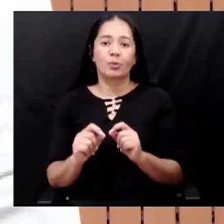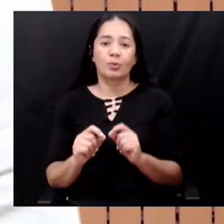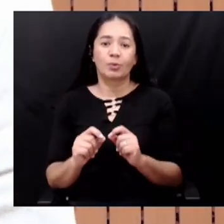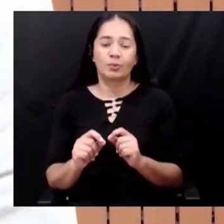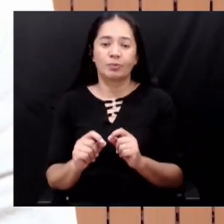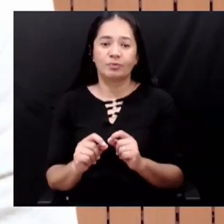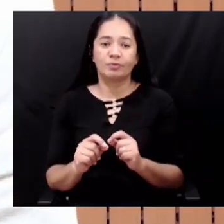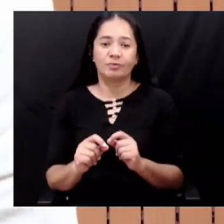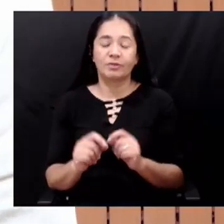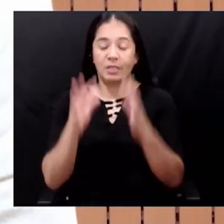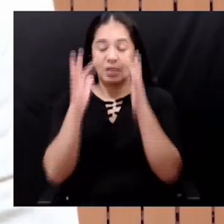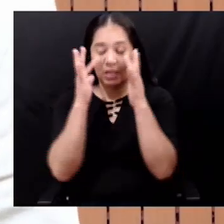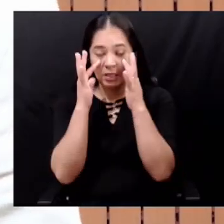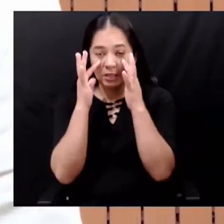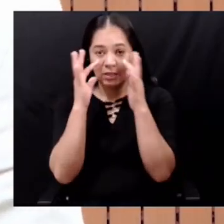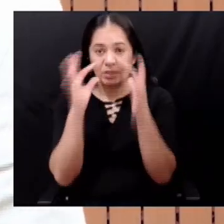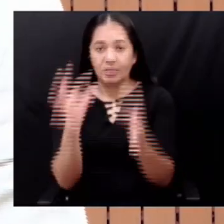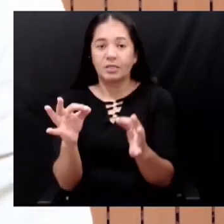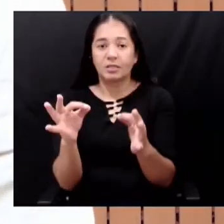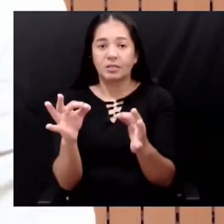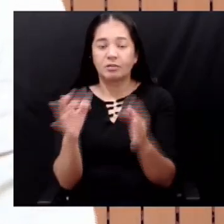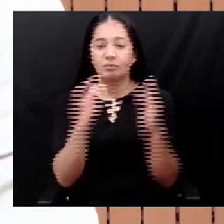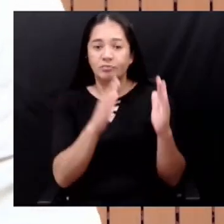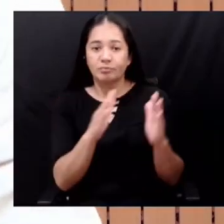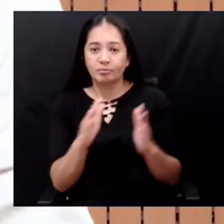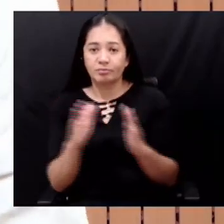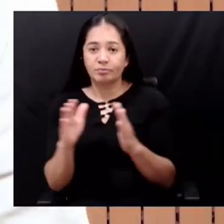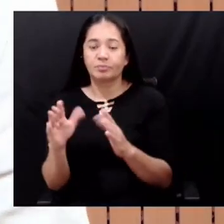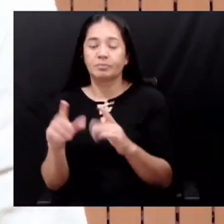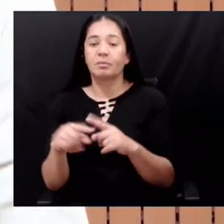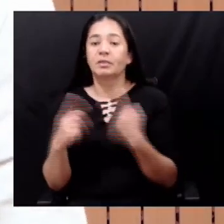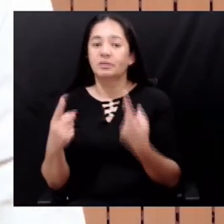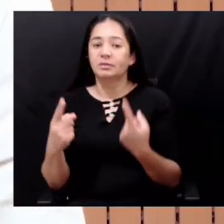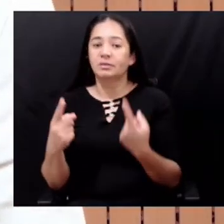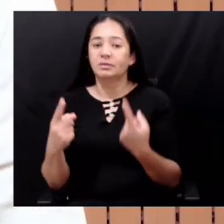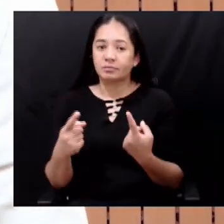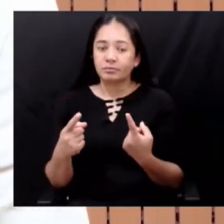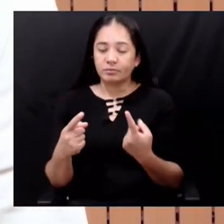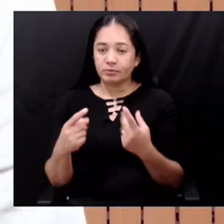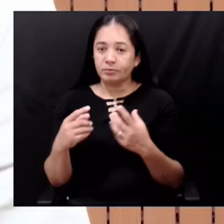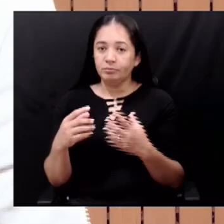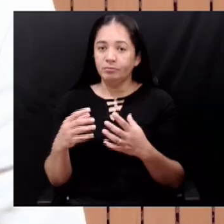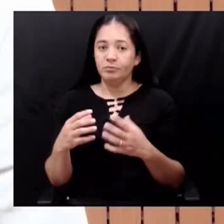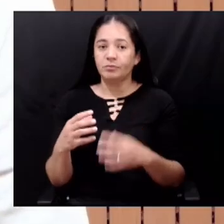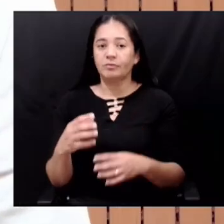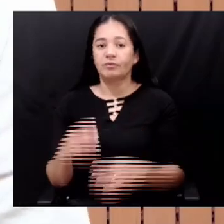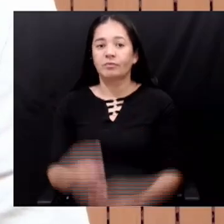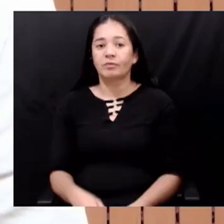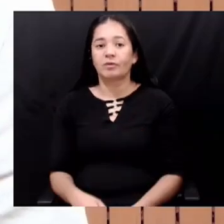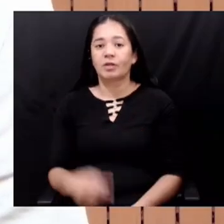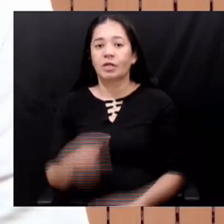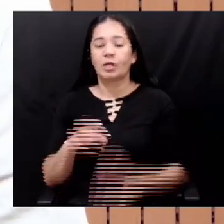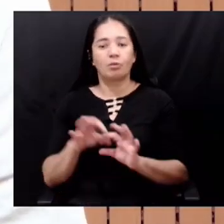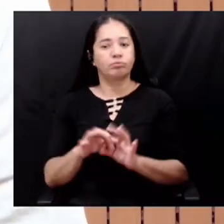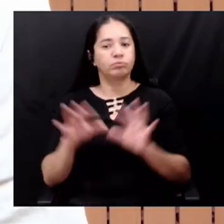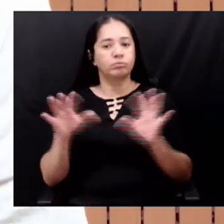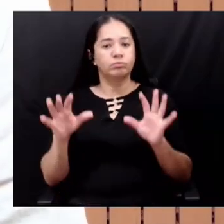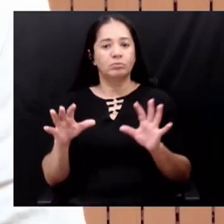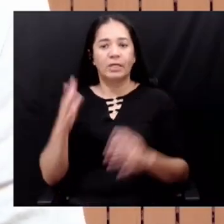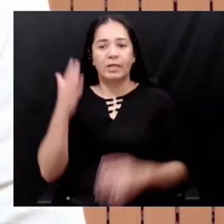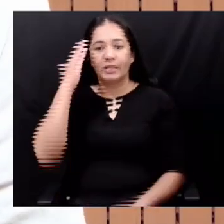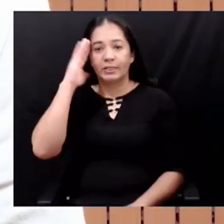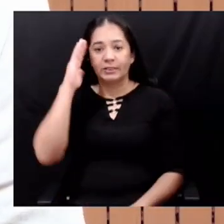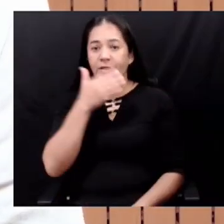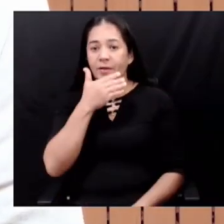atenção nesse processo, né? Mas, de toda forma, eu me disponho a entender melhor, né, como é